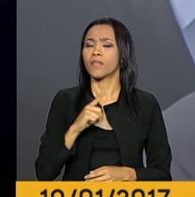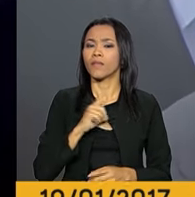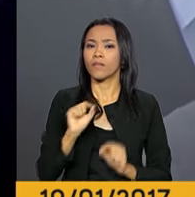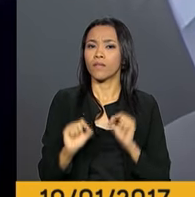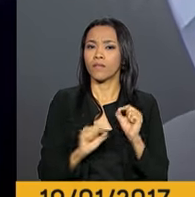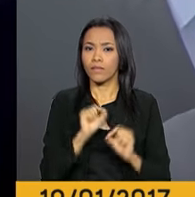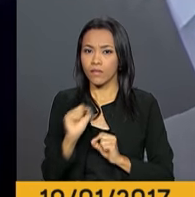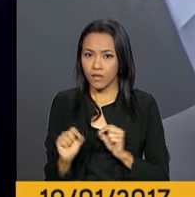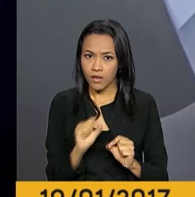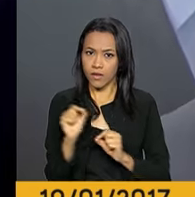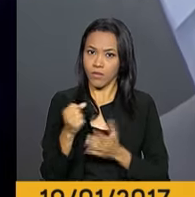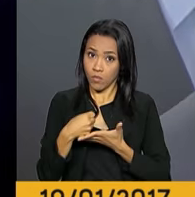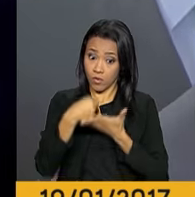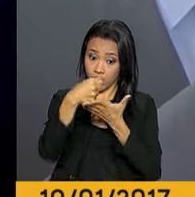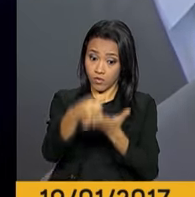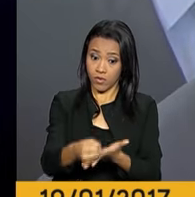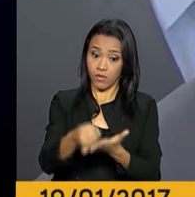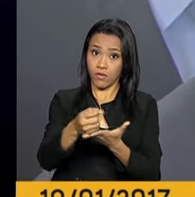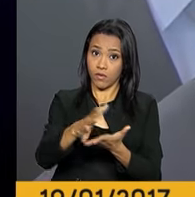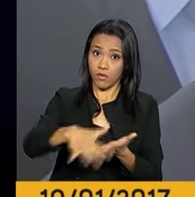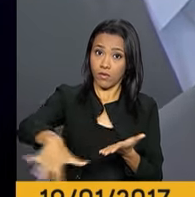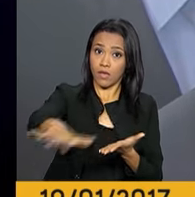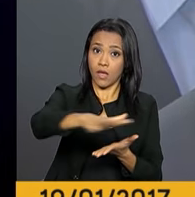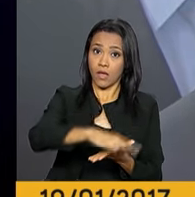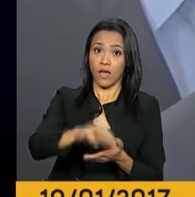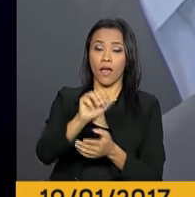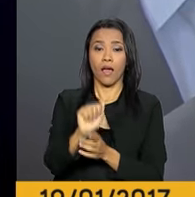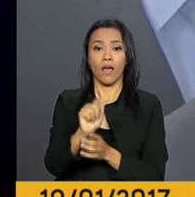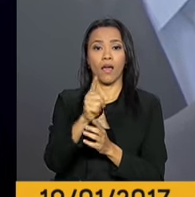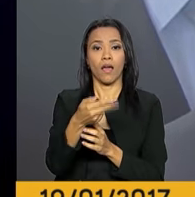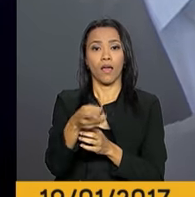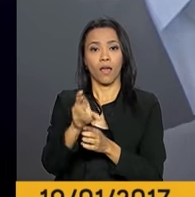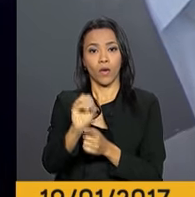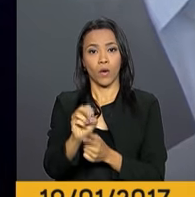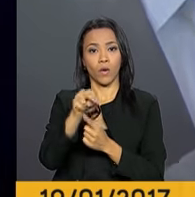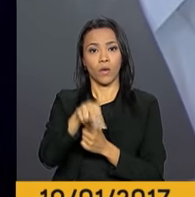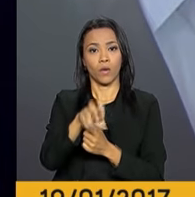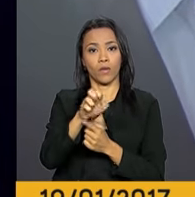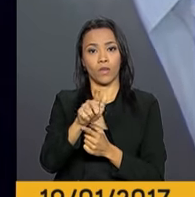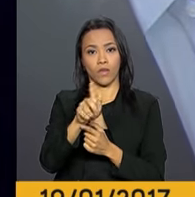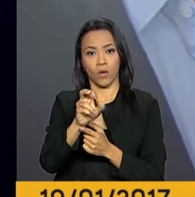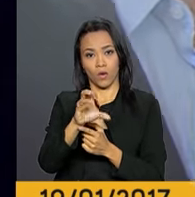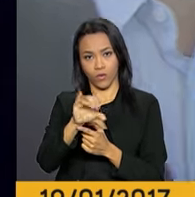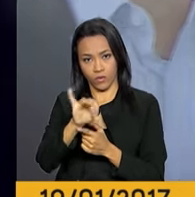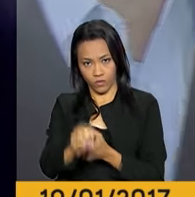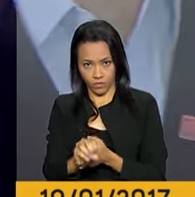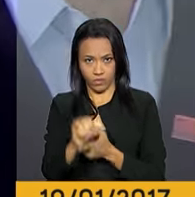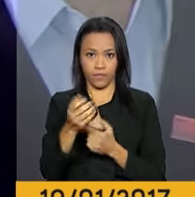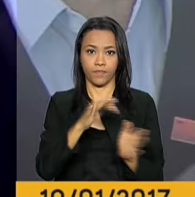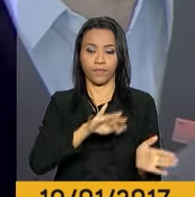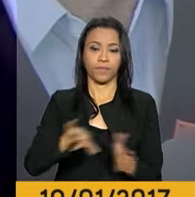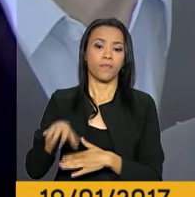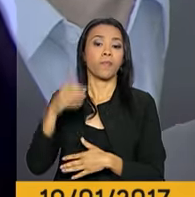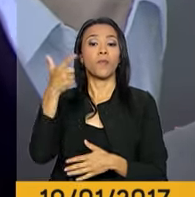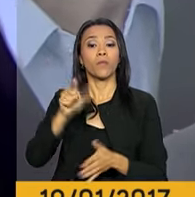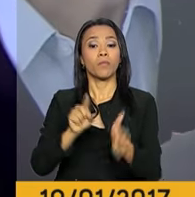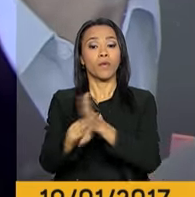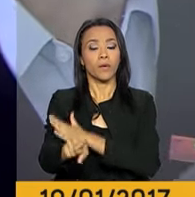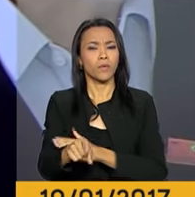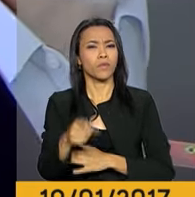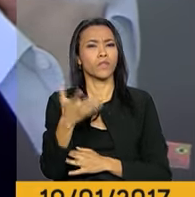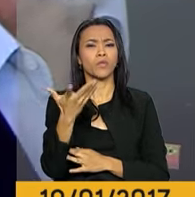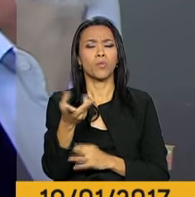amparo no agronegócio, que é o que, em boa parte, tem sustentado a economia nacional. Presidente, por favor, a minha pergunta em relação ao